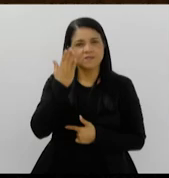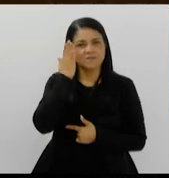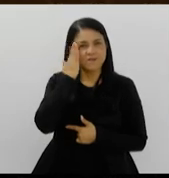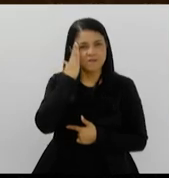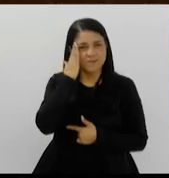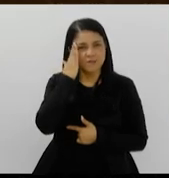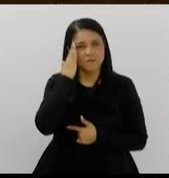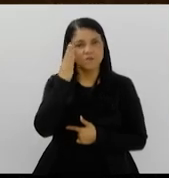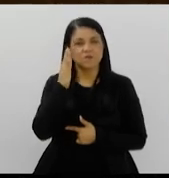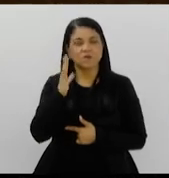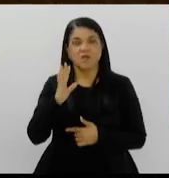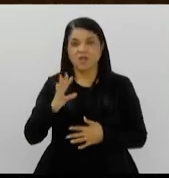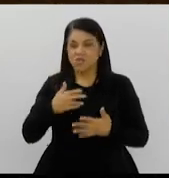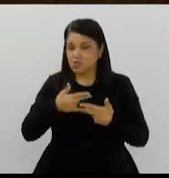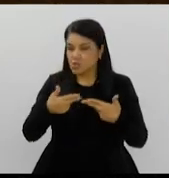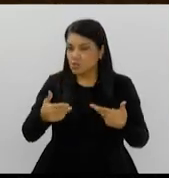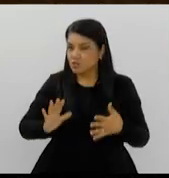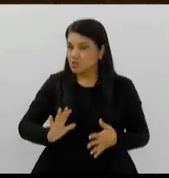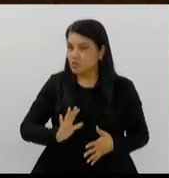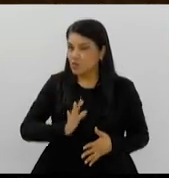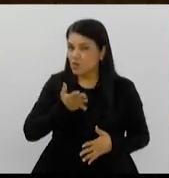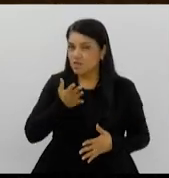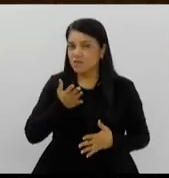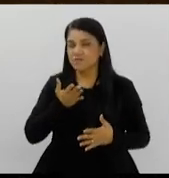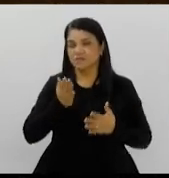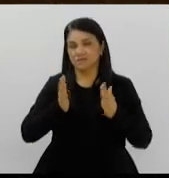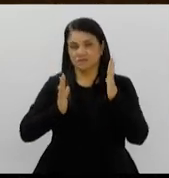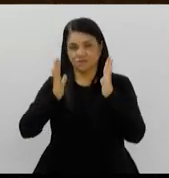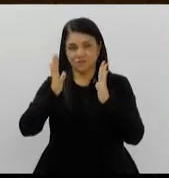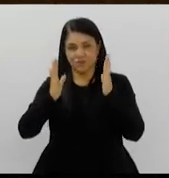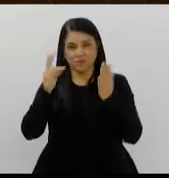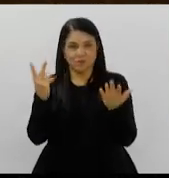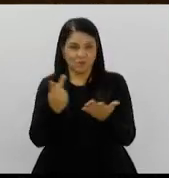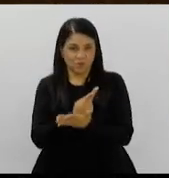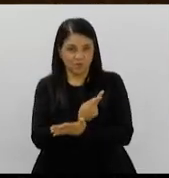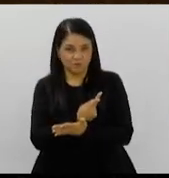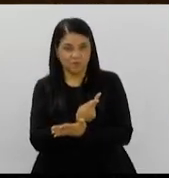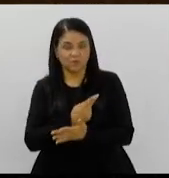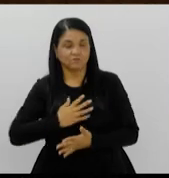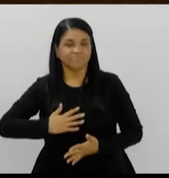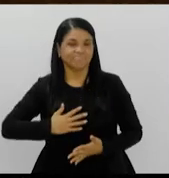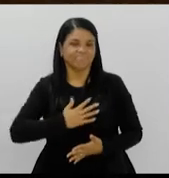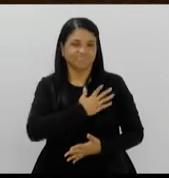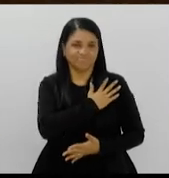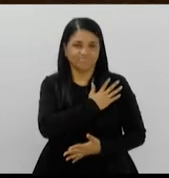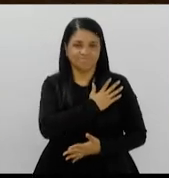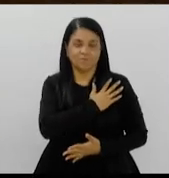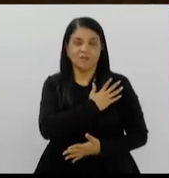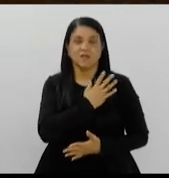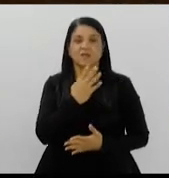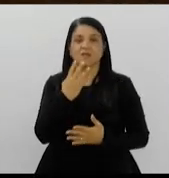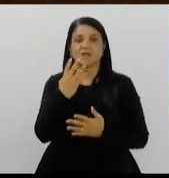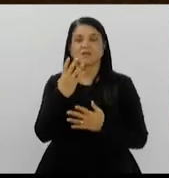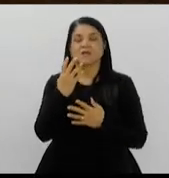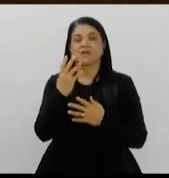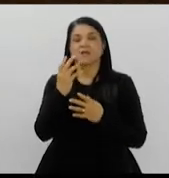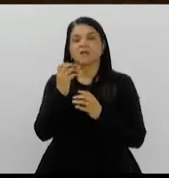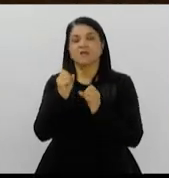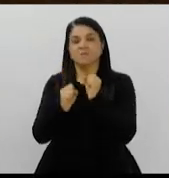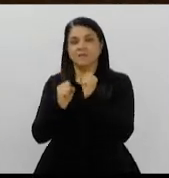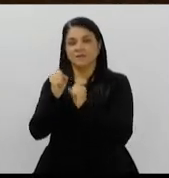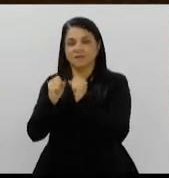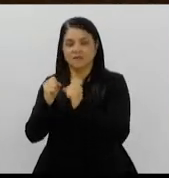horrores, as atrocidades cometidas no período do estabelecimento da ditadura empresarial militar.